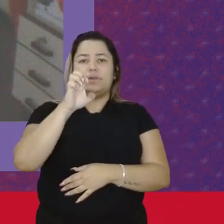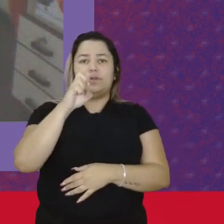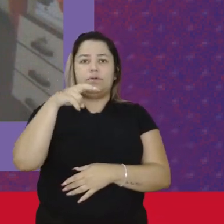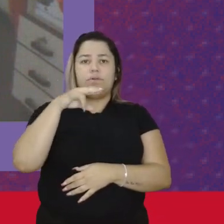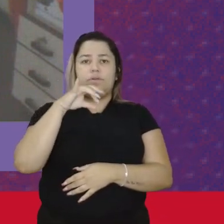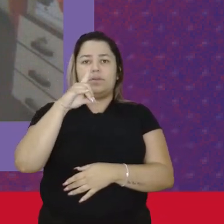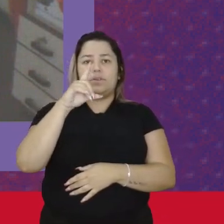né?